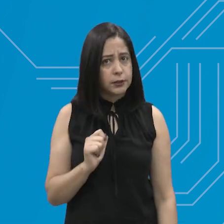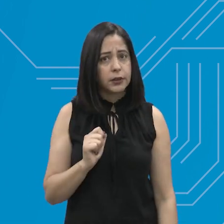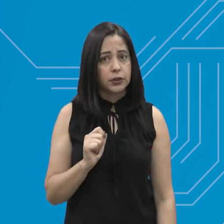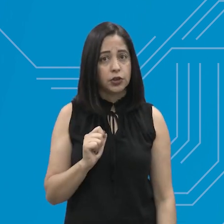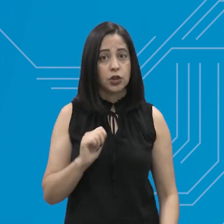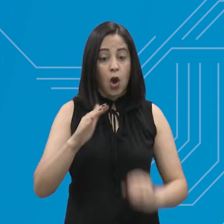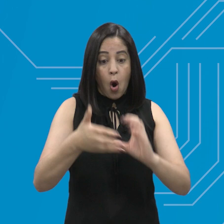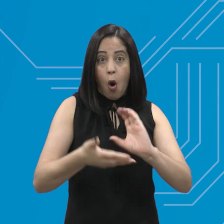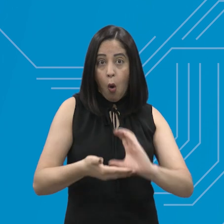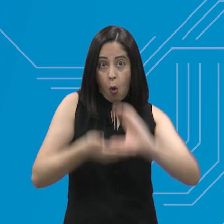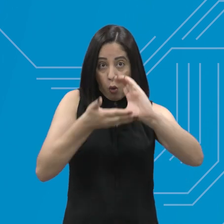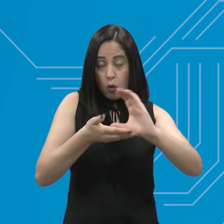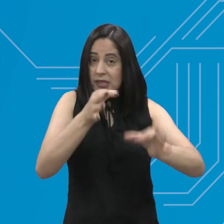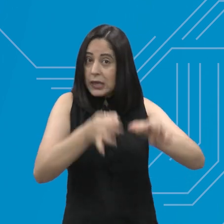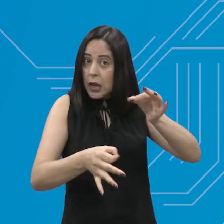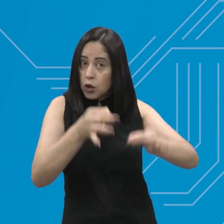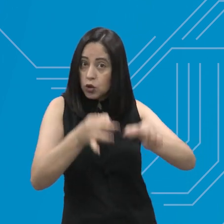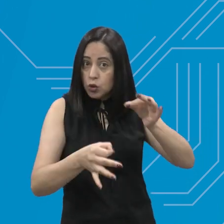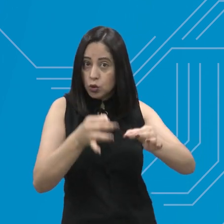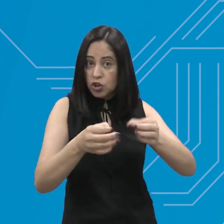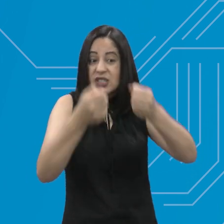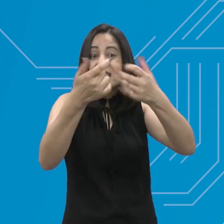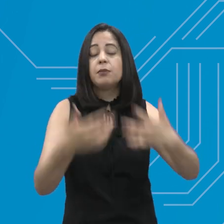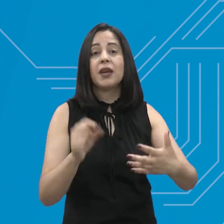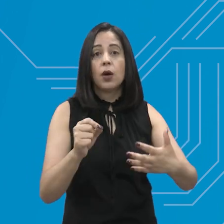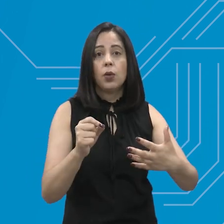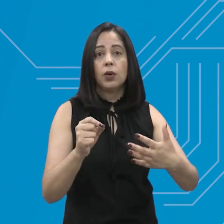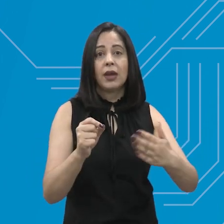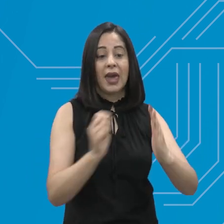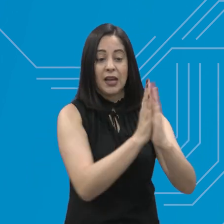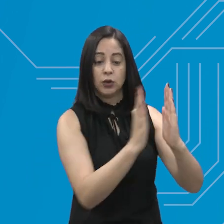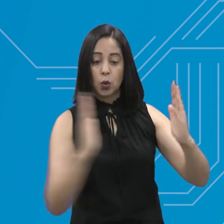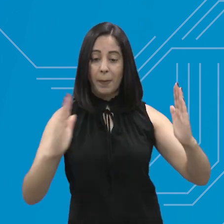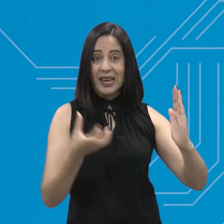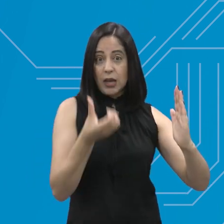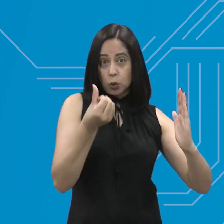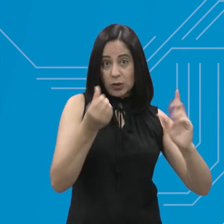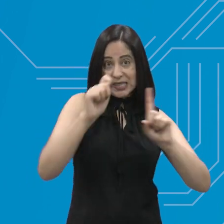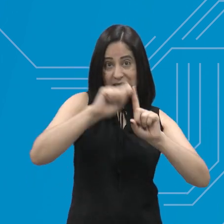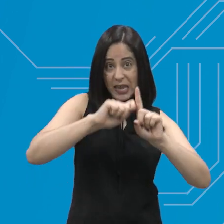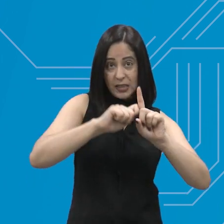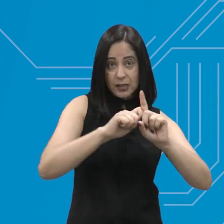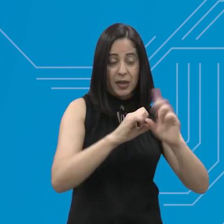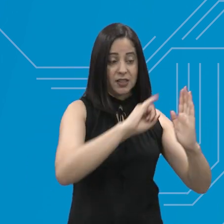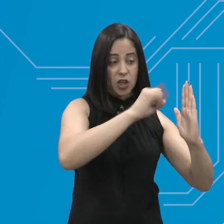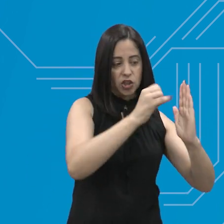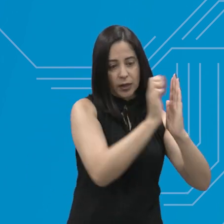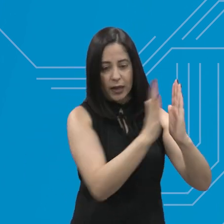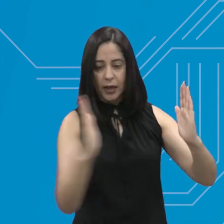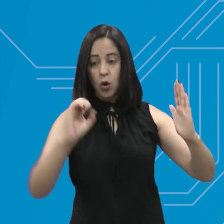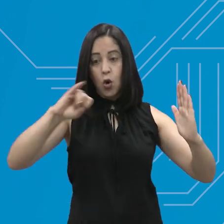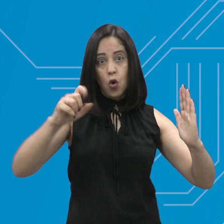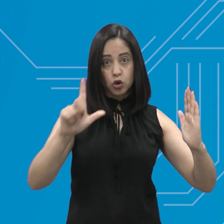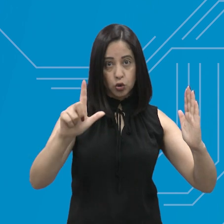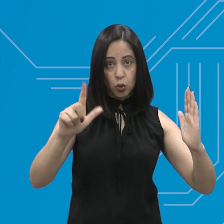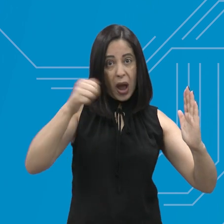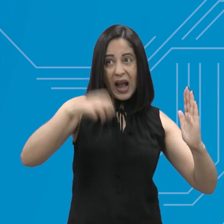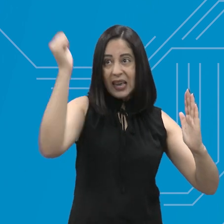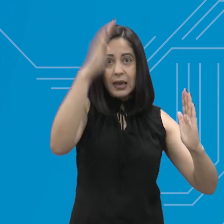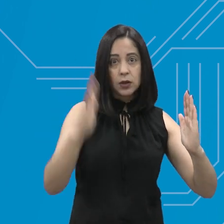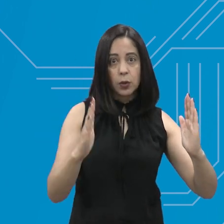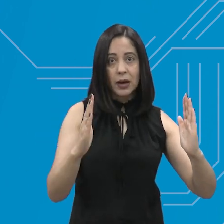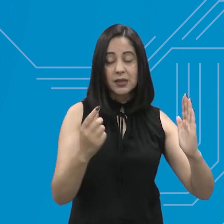De acordo com o Conselho Nacional de Justiça, apenas no primeiro semestre de 2024, o